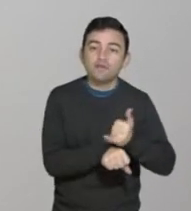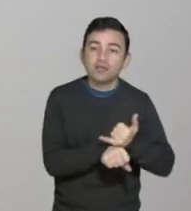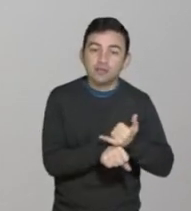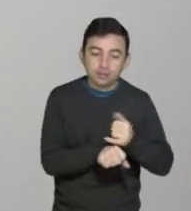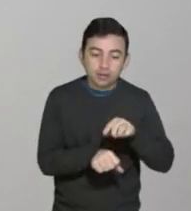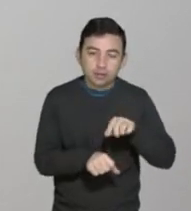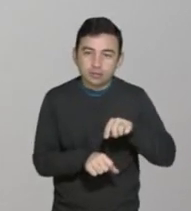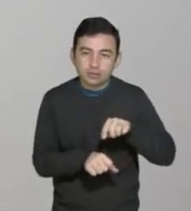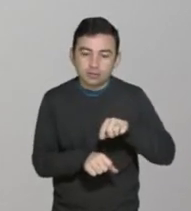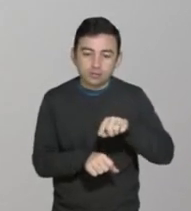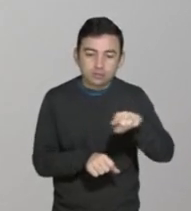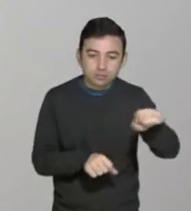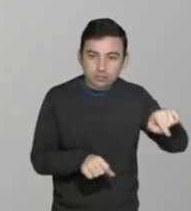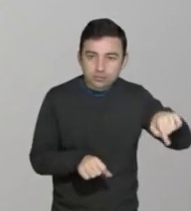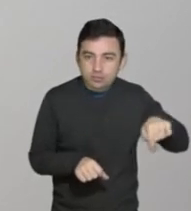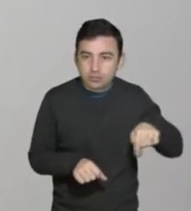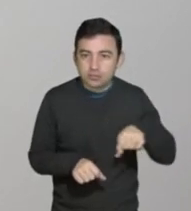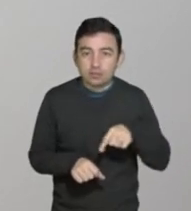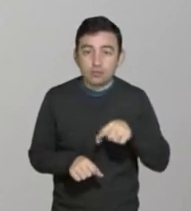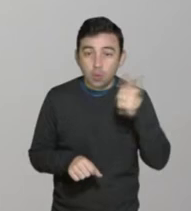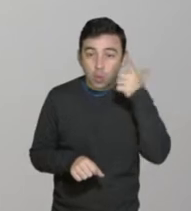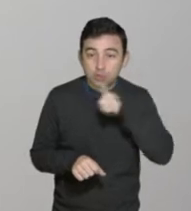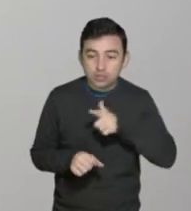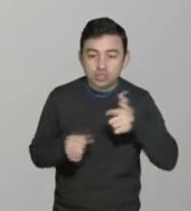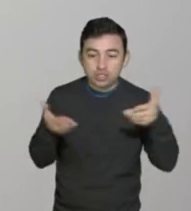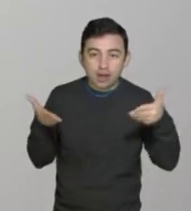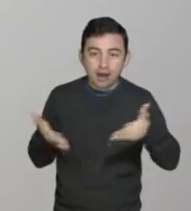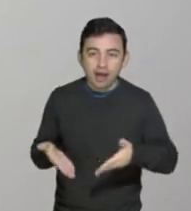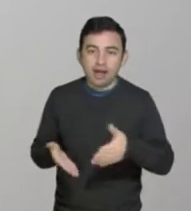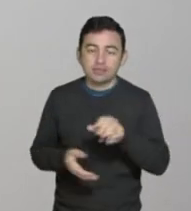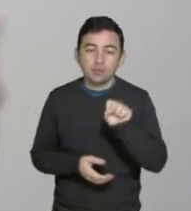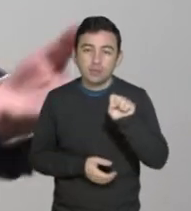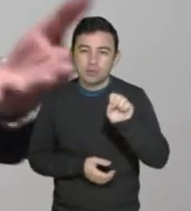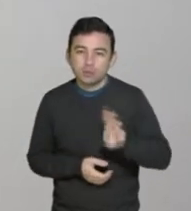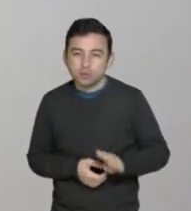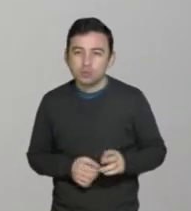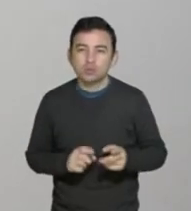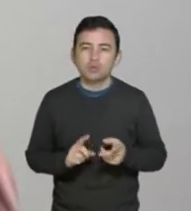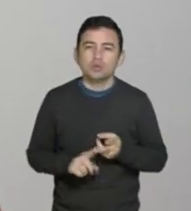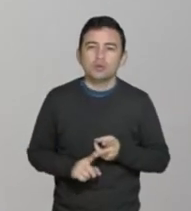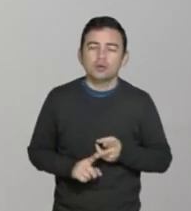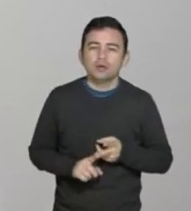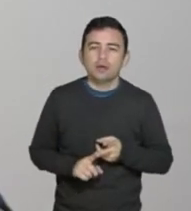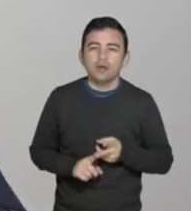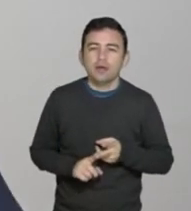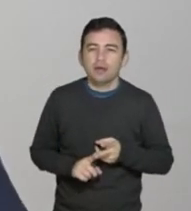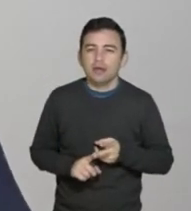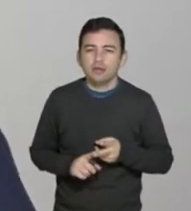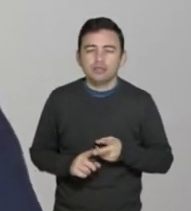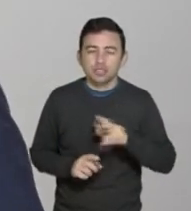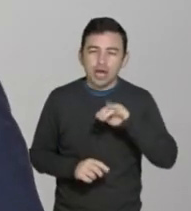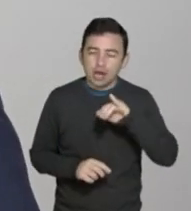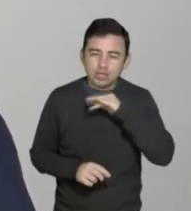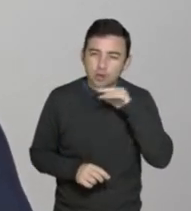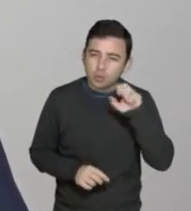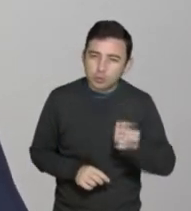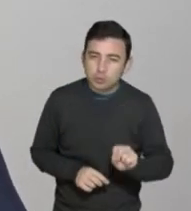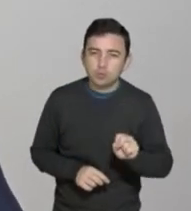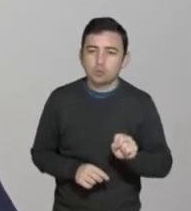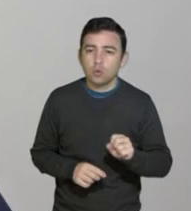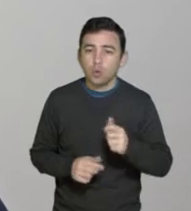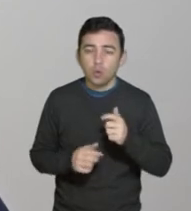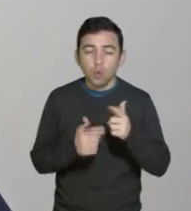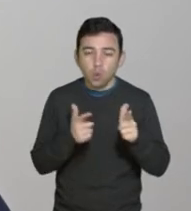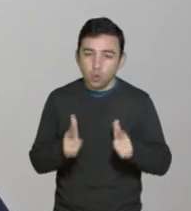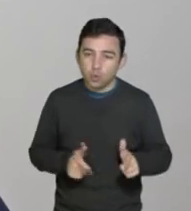os supermercados, ou seja, entregas de São Bento do Sul, de Jaraguá e de outras regiões. Infelizmente, o